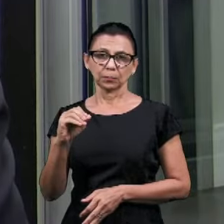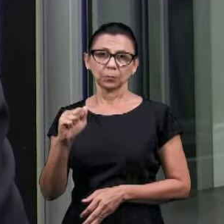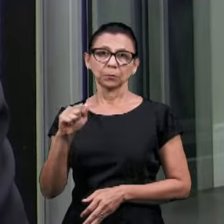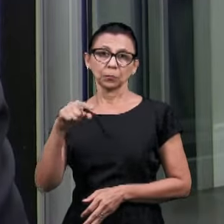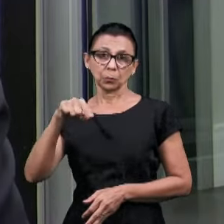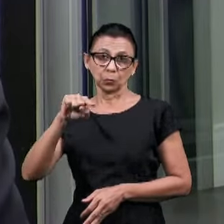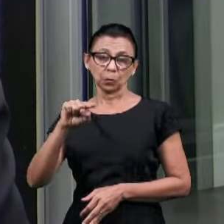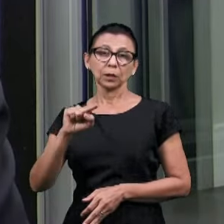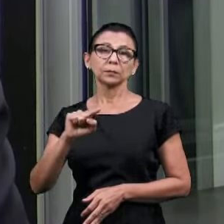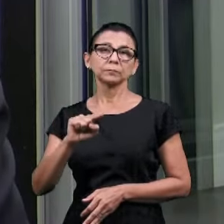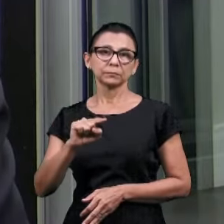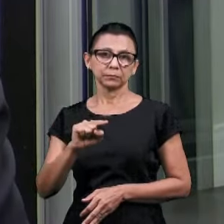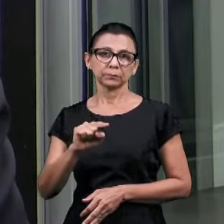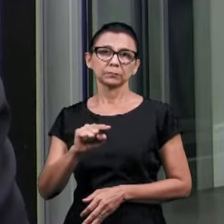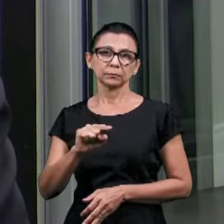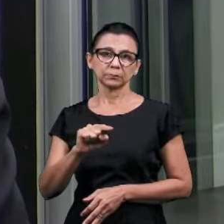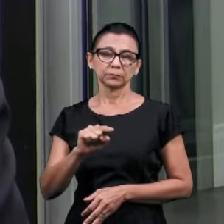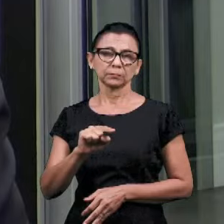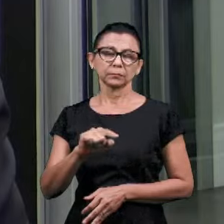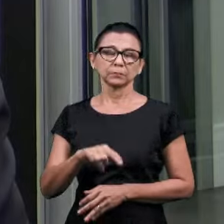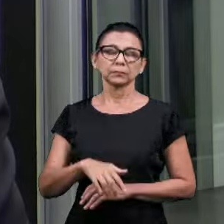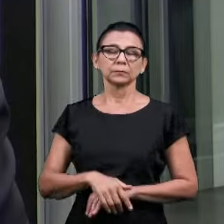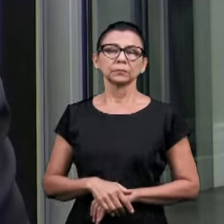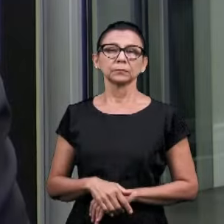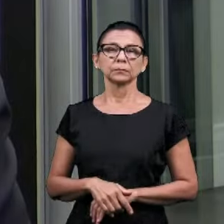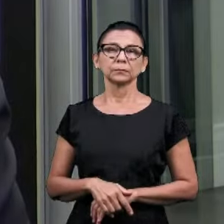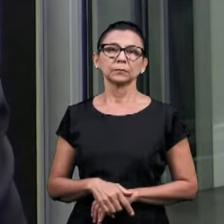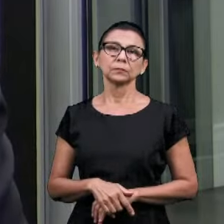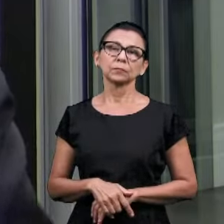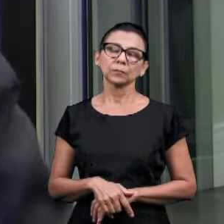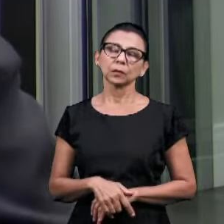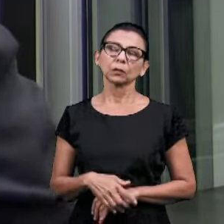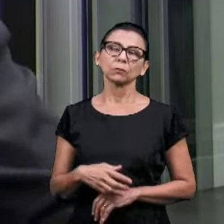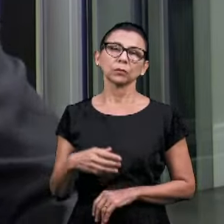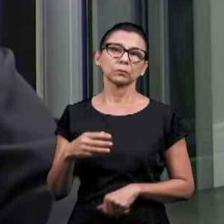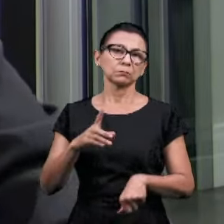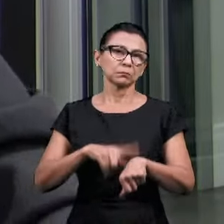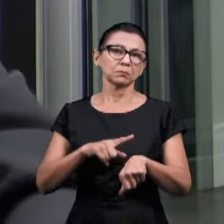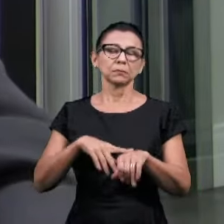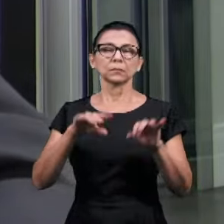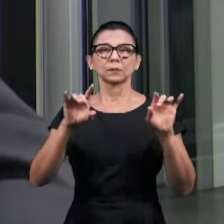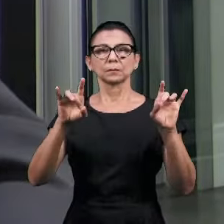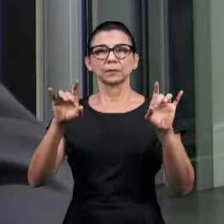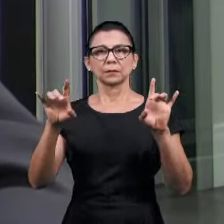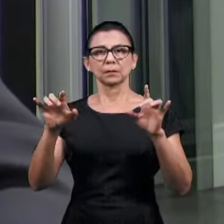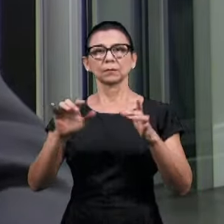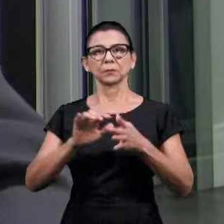um momento muito especial no meu ministério, os irmãos ali.